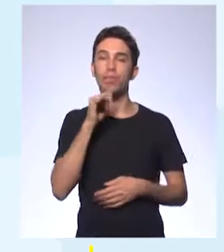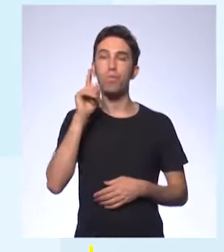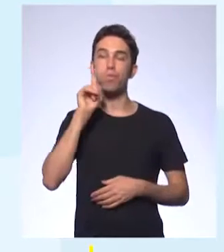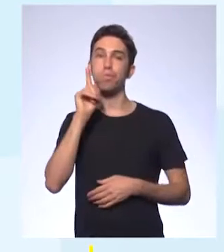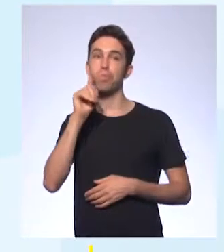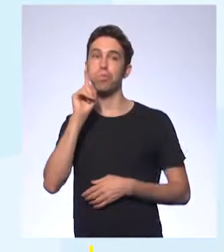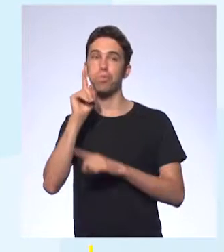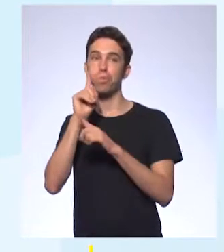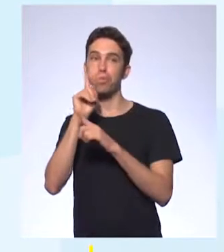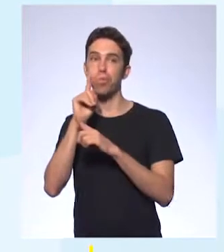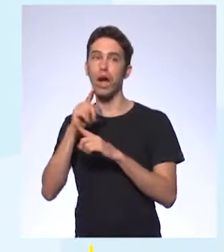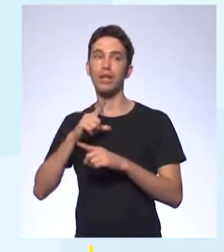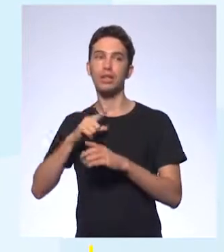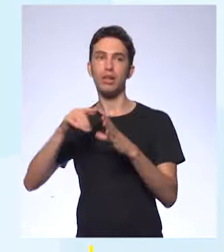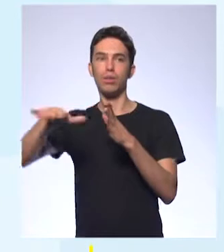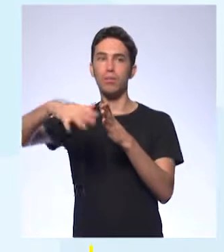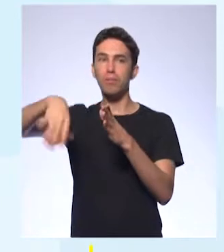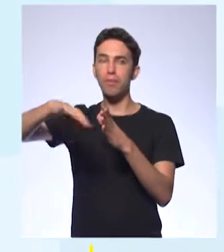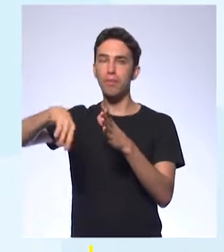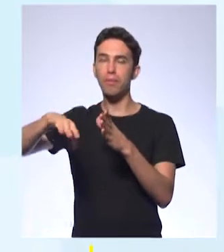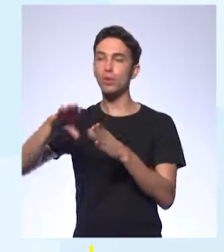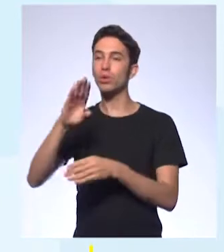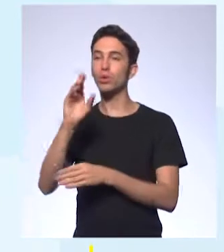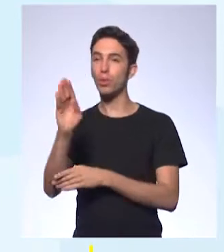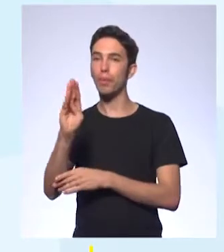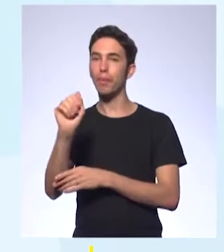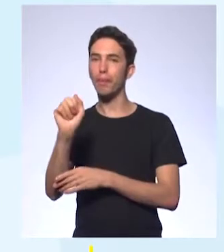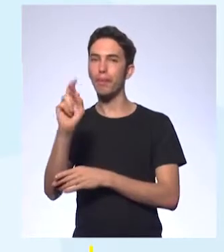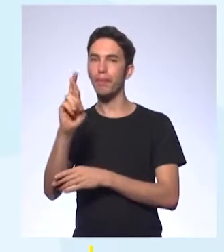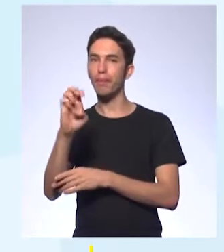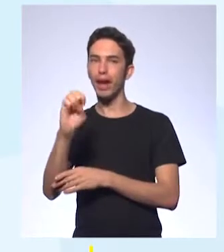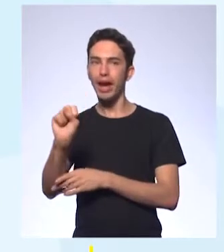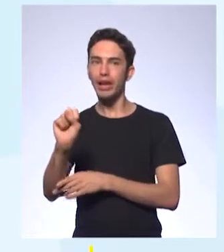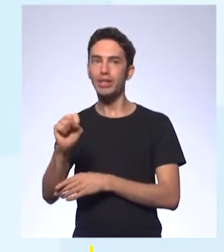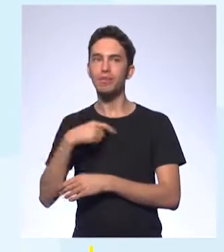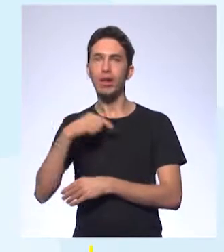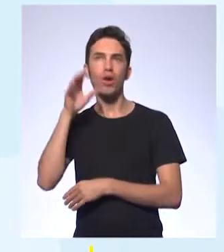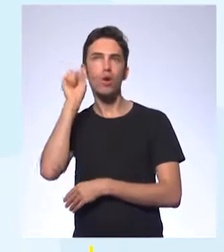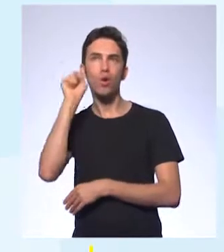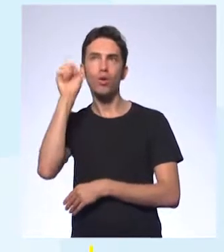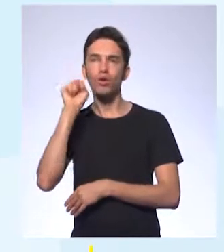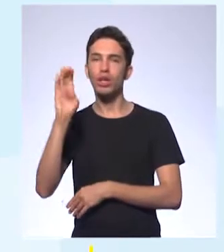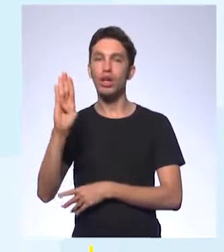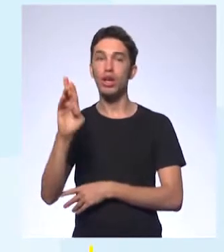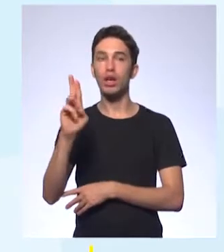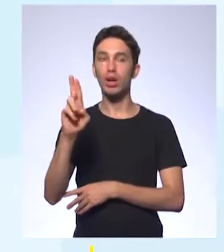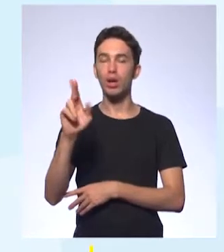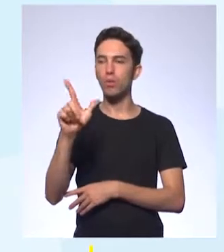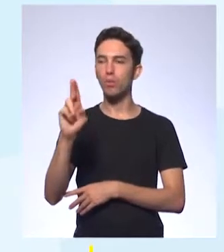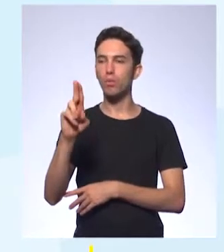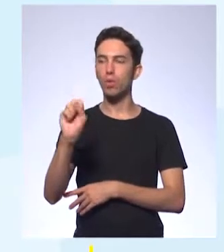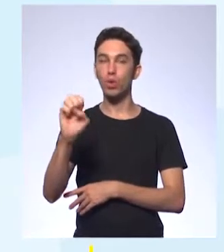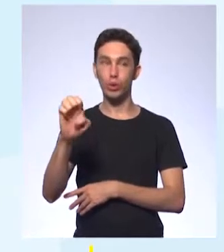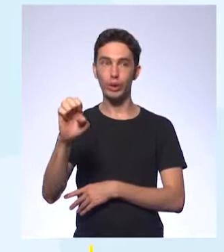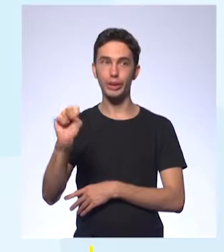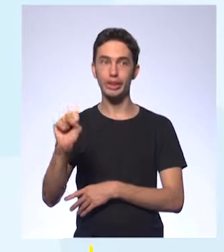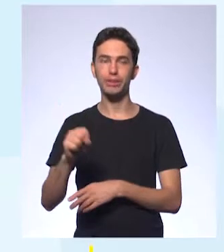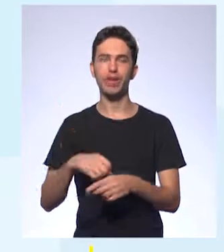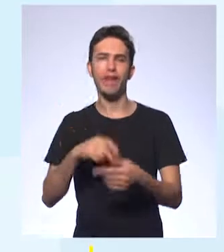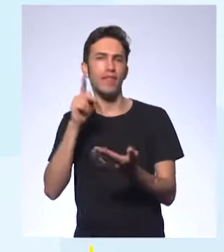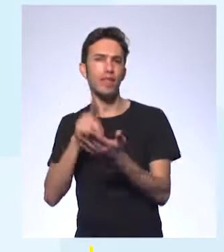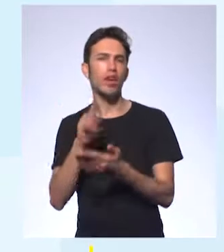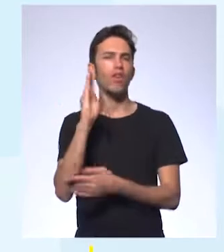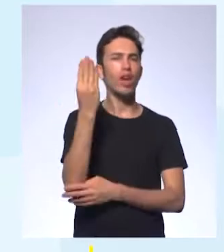há muitos bares para ouvir blues. Então, a gente vai colocar, isso é um fato ou é uma opinião? B, existem